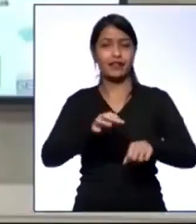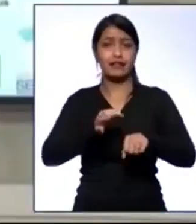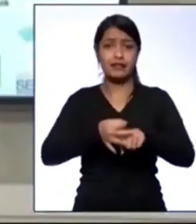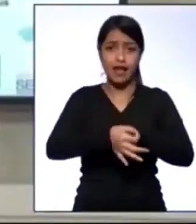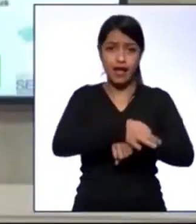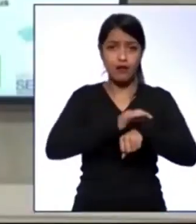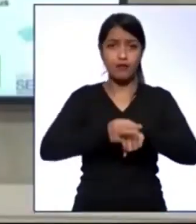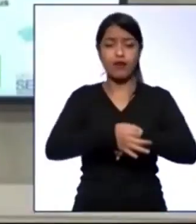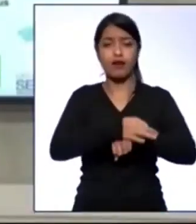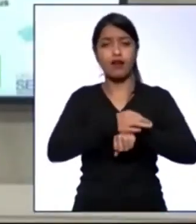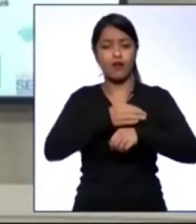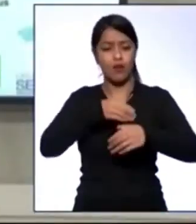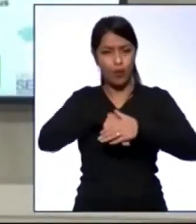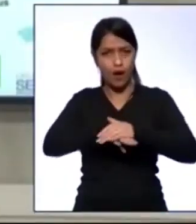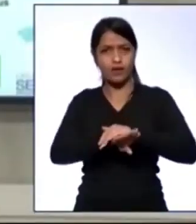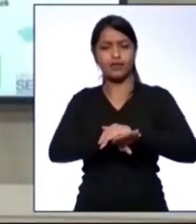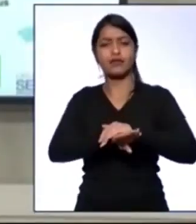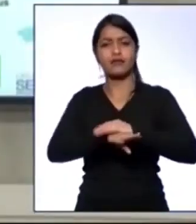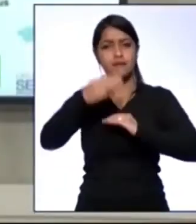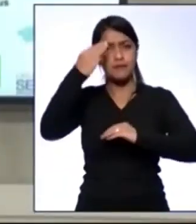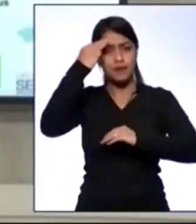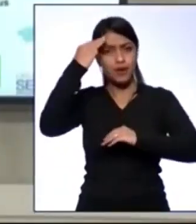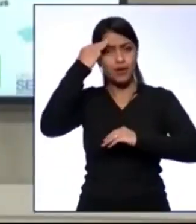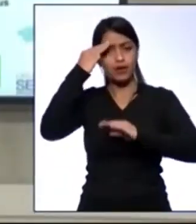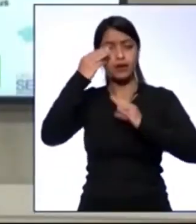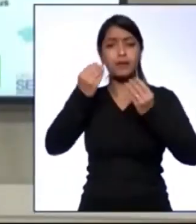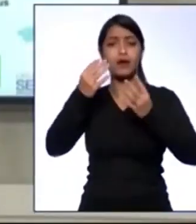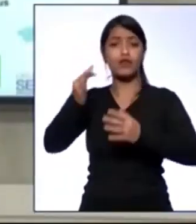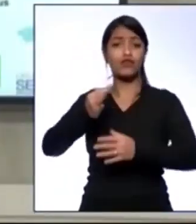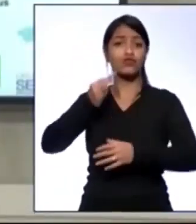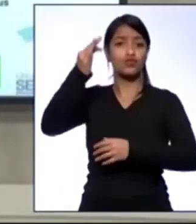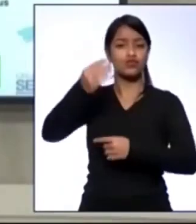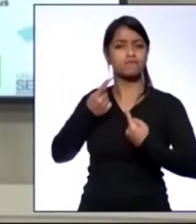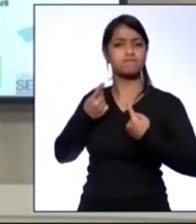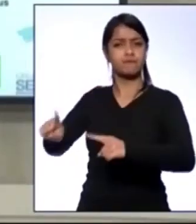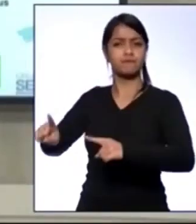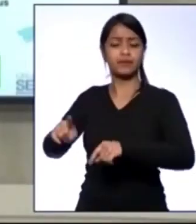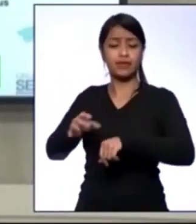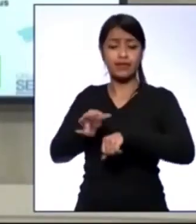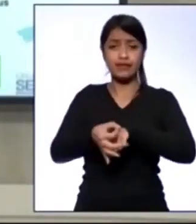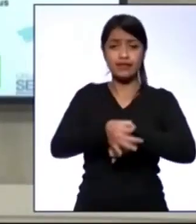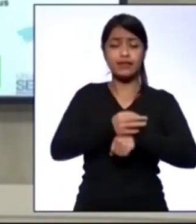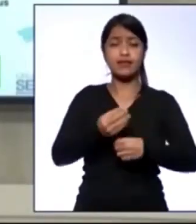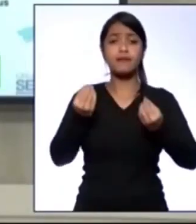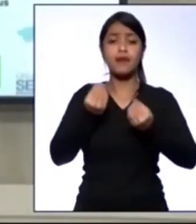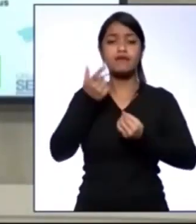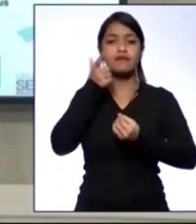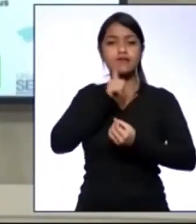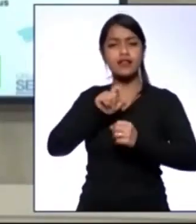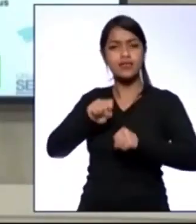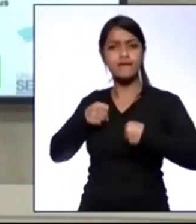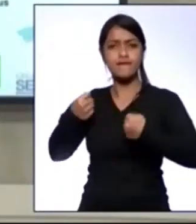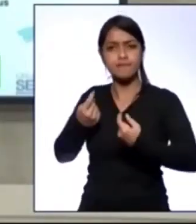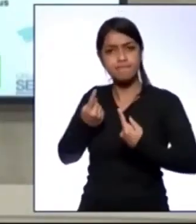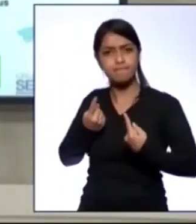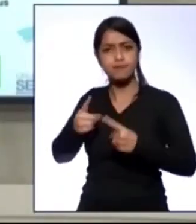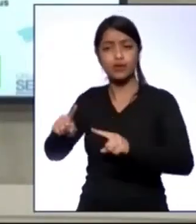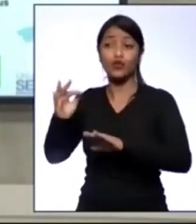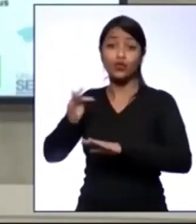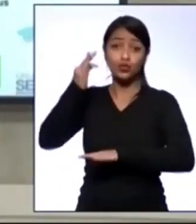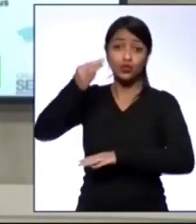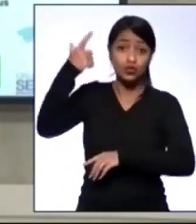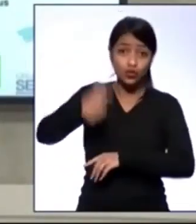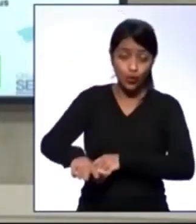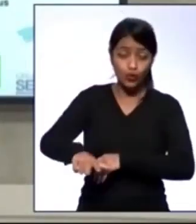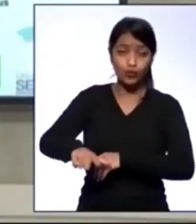uso futuro. São células que vão ficar para defender esse indivíduo num próximo